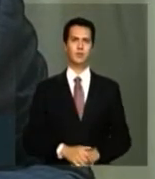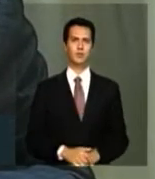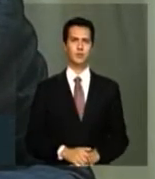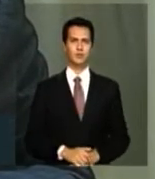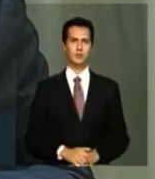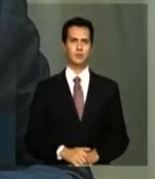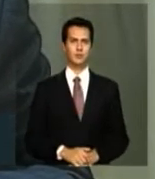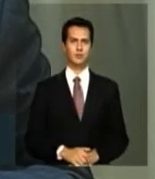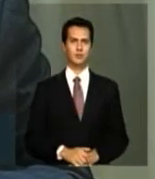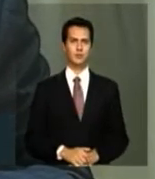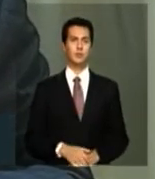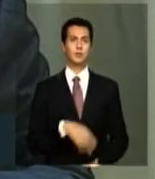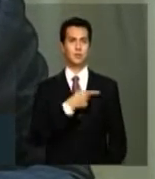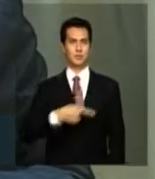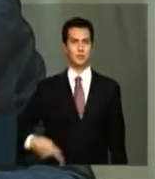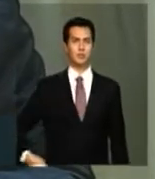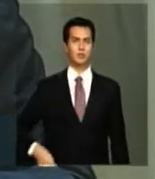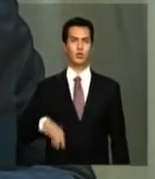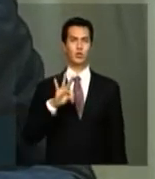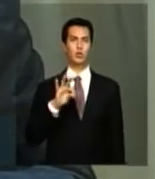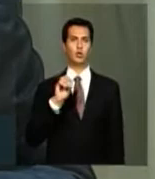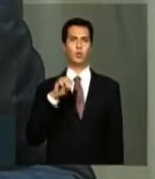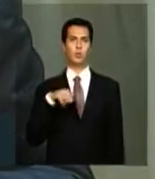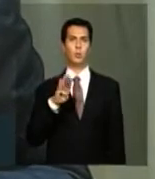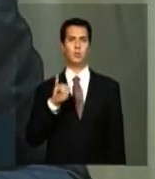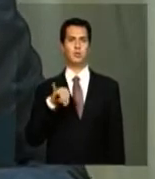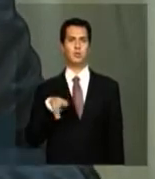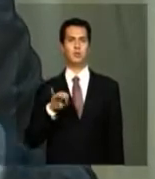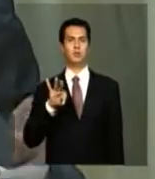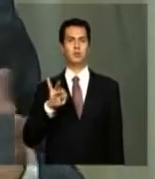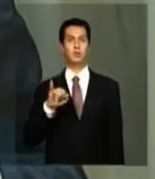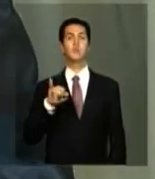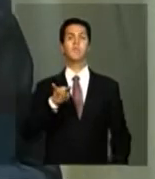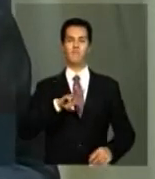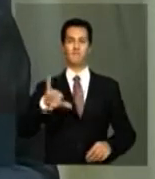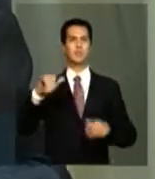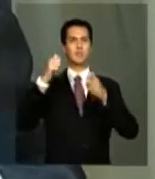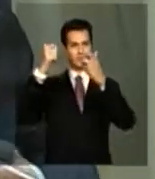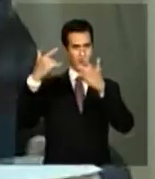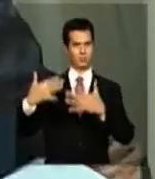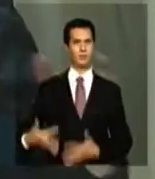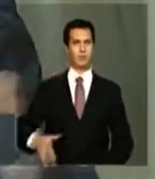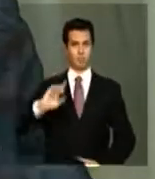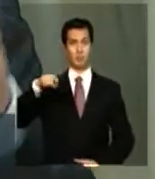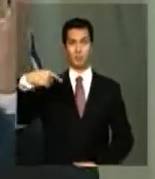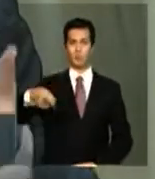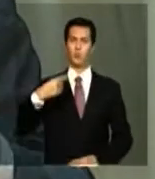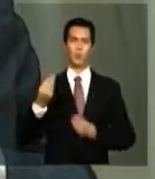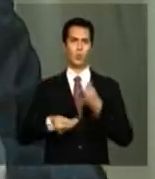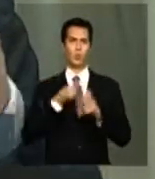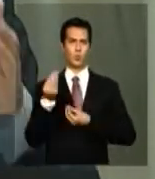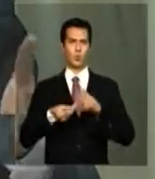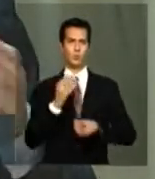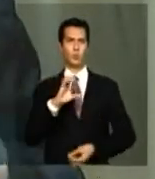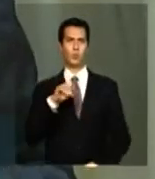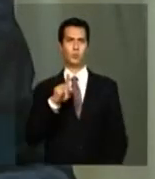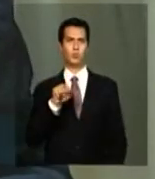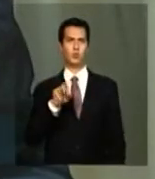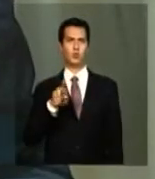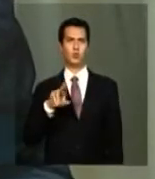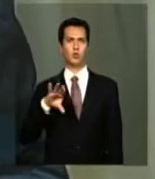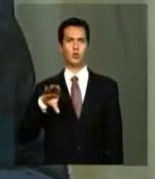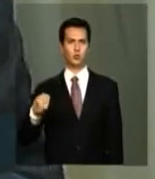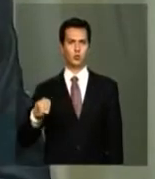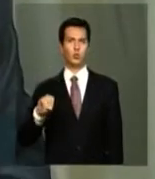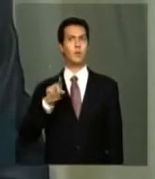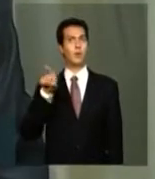presidente tombini mais tarde fará um esclarecimento a respeito de como vai funcionar Esse aumento de compulsório do